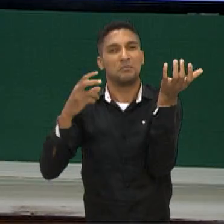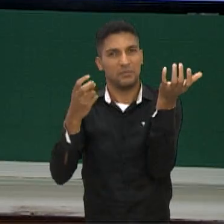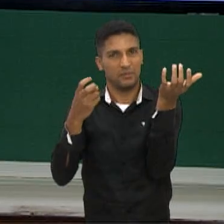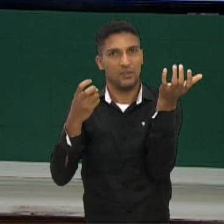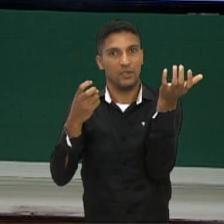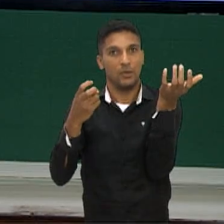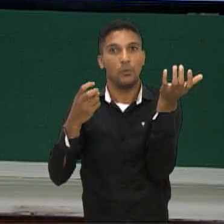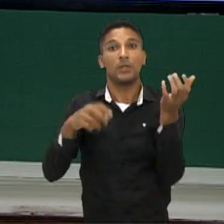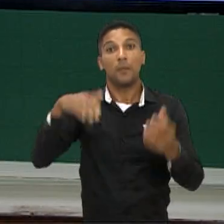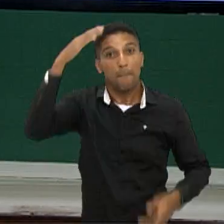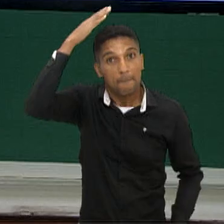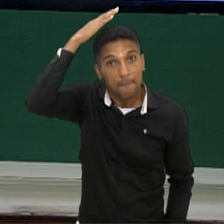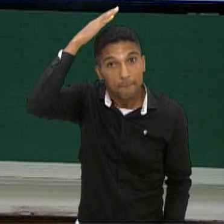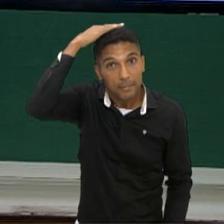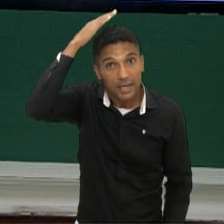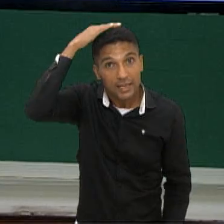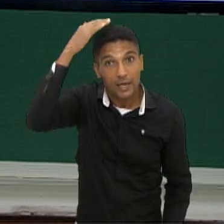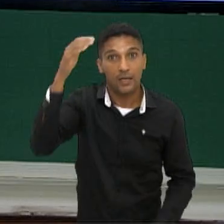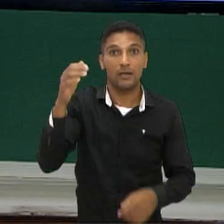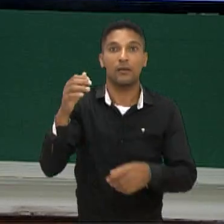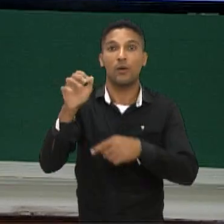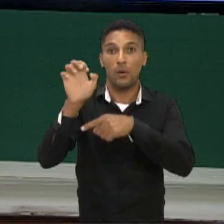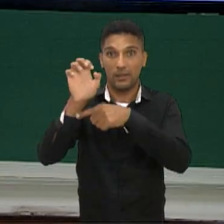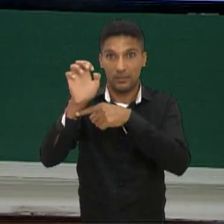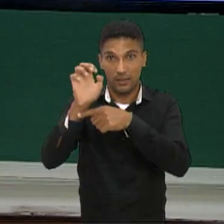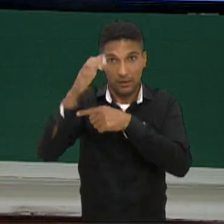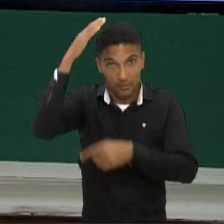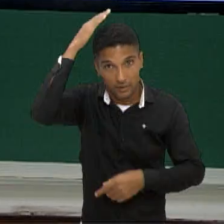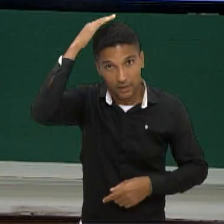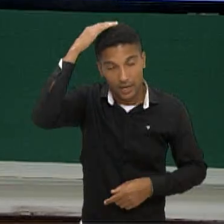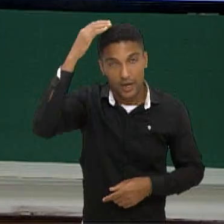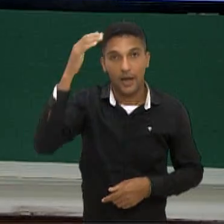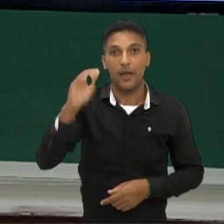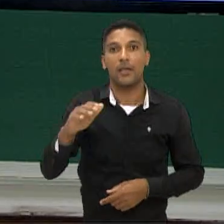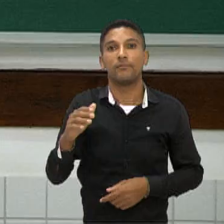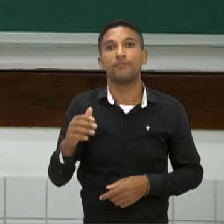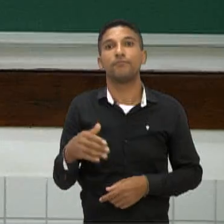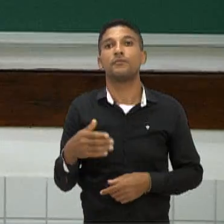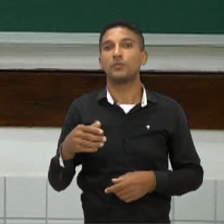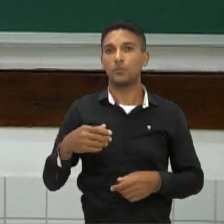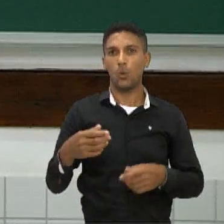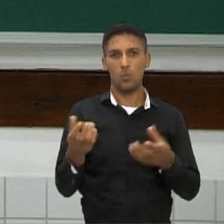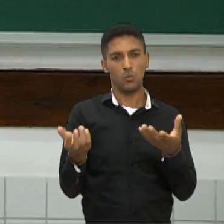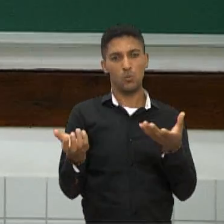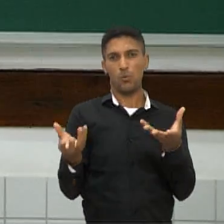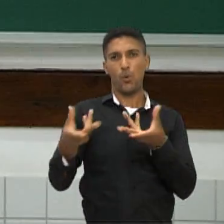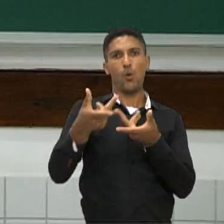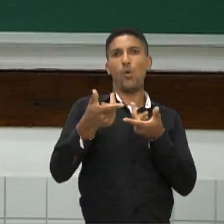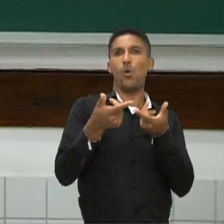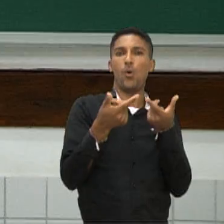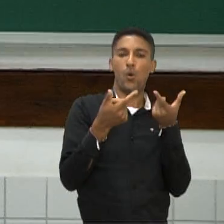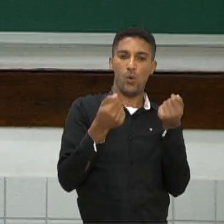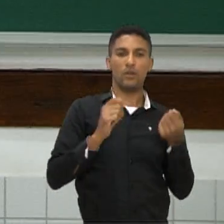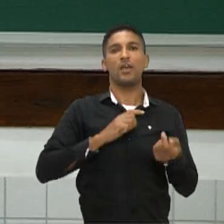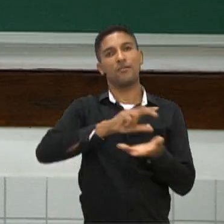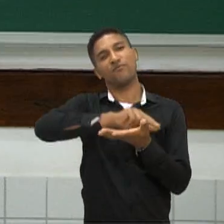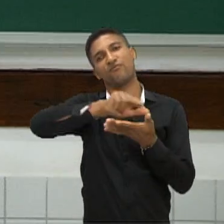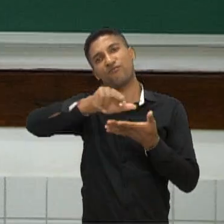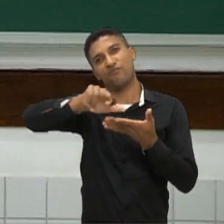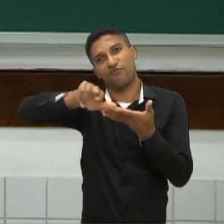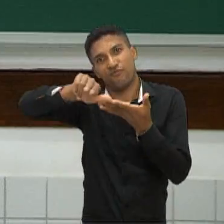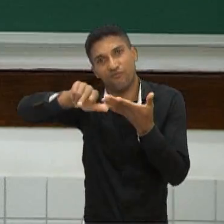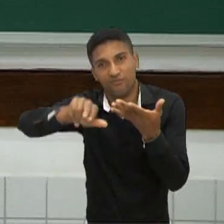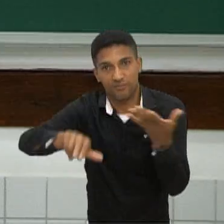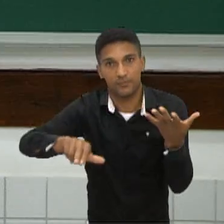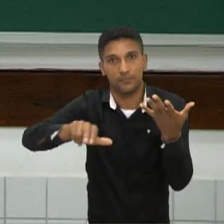geral de tudo que nós tivemos na nossa aula de hoje. Então, agora nós chegamos ao fim de mais